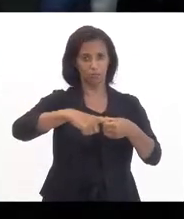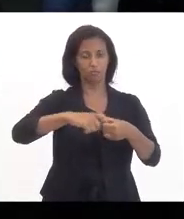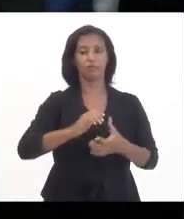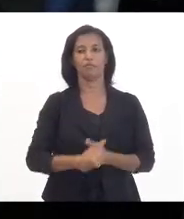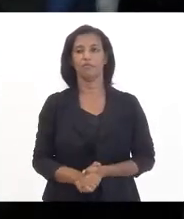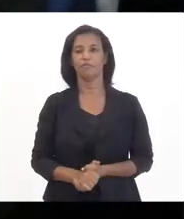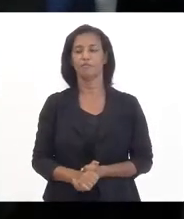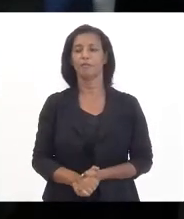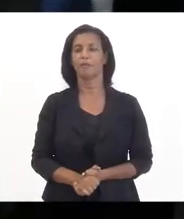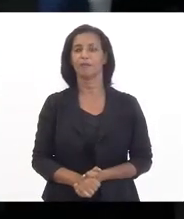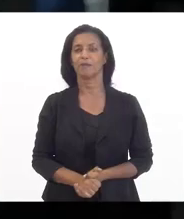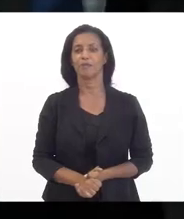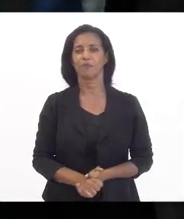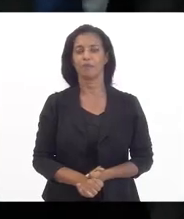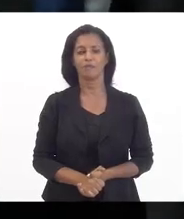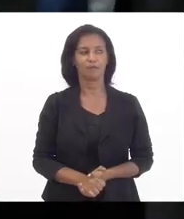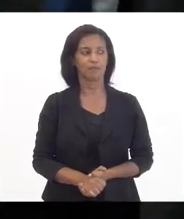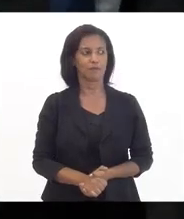Vou achar um número aqui.